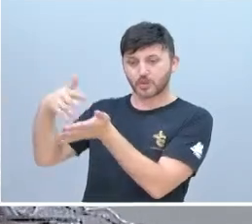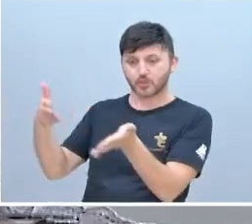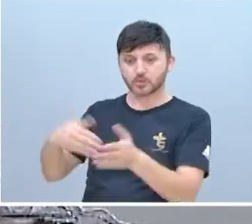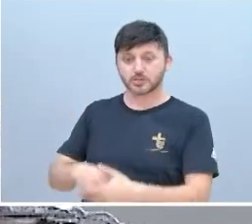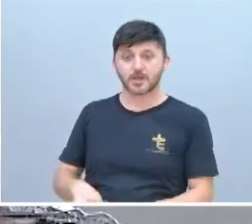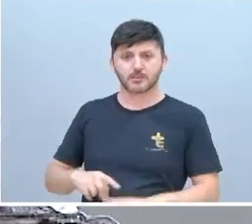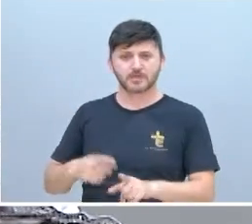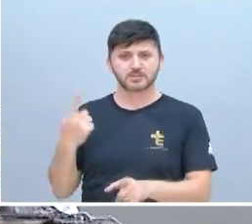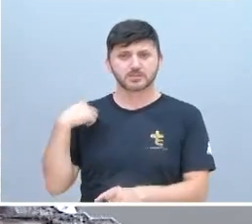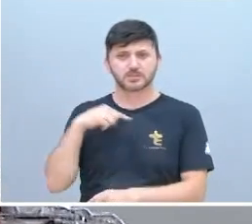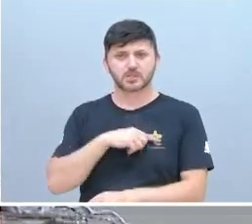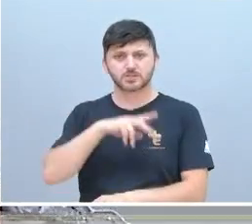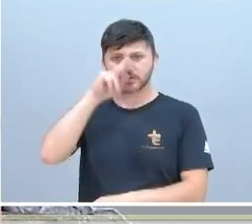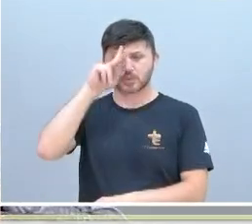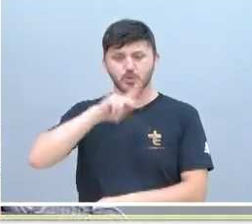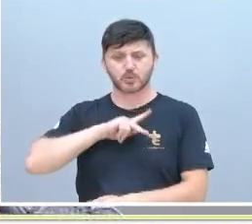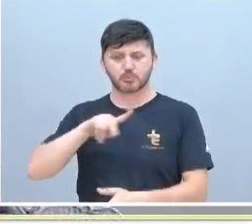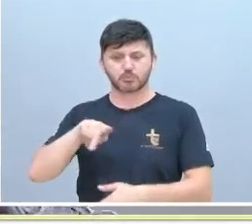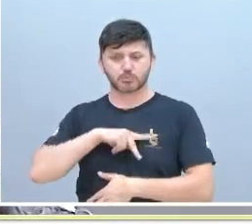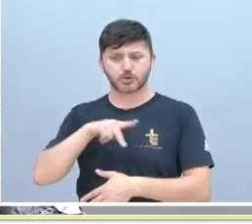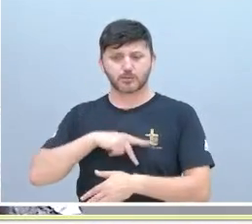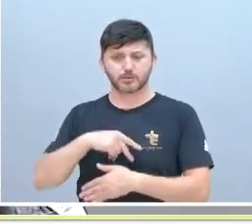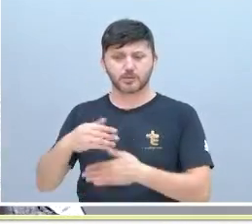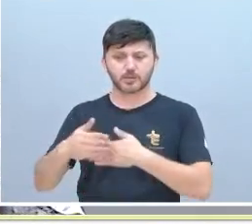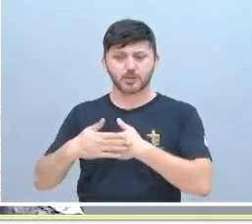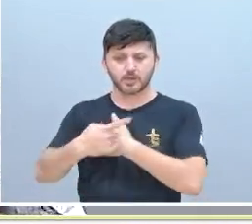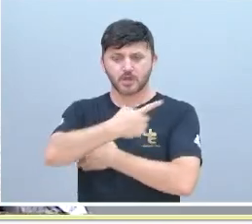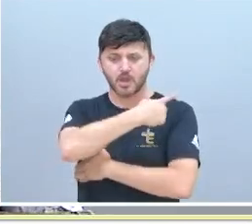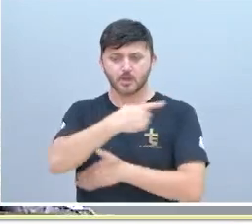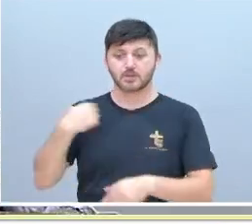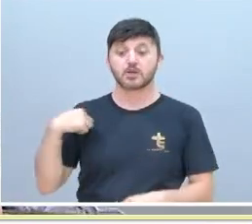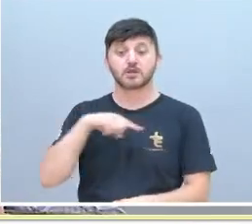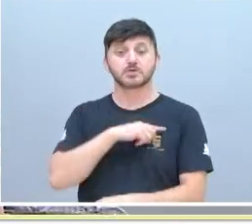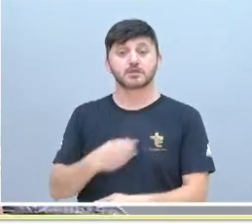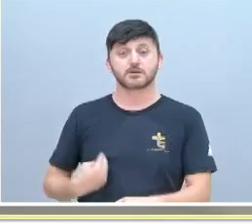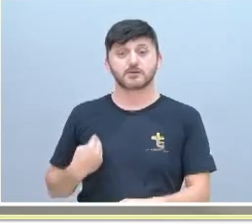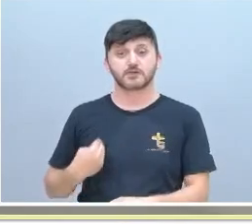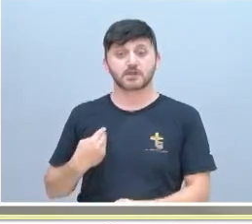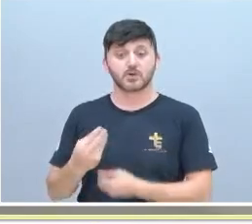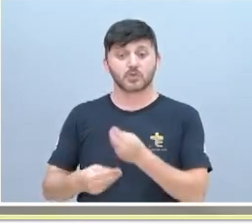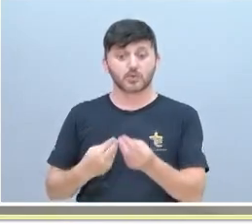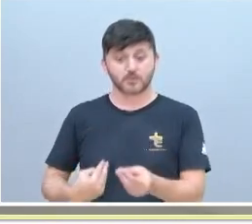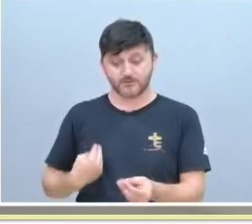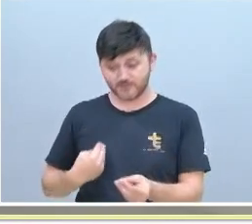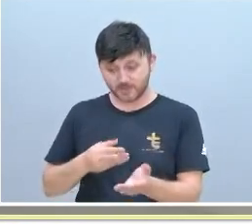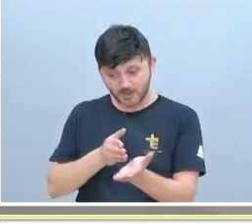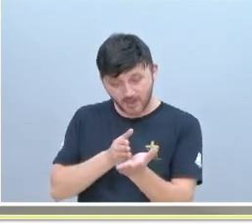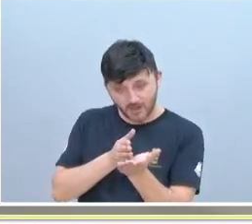princípios, no nosso pensar, no nosso condicionamento de vida,